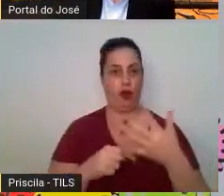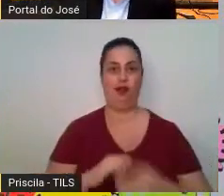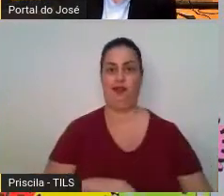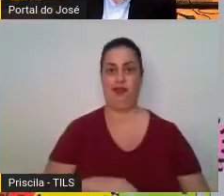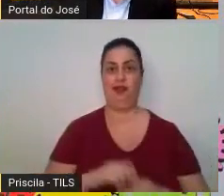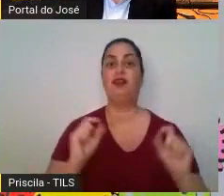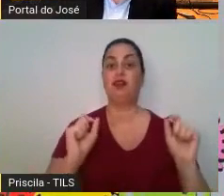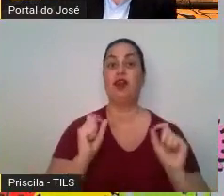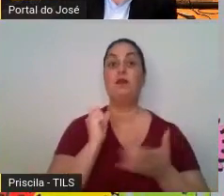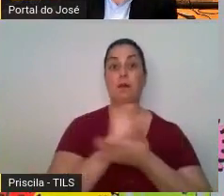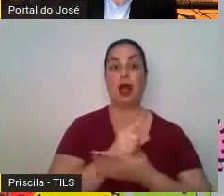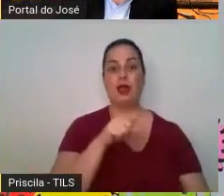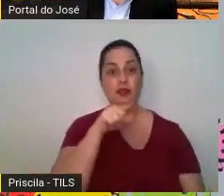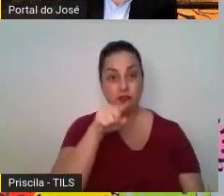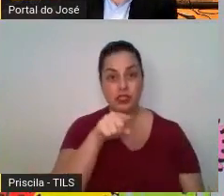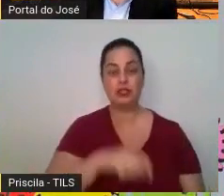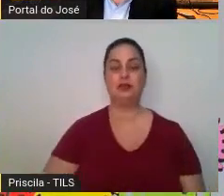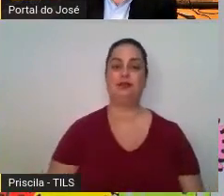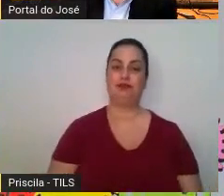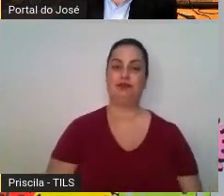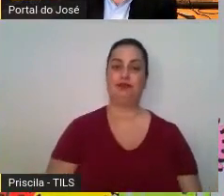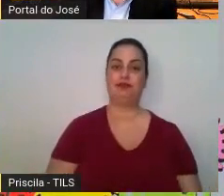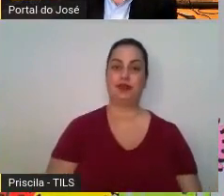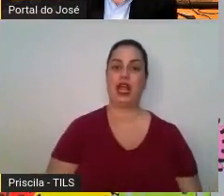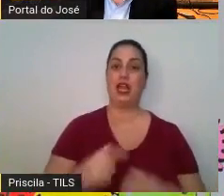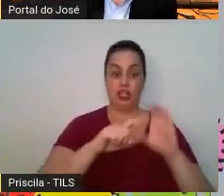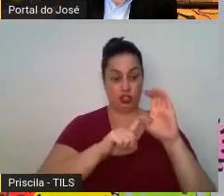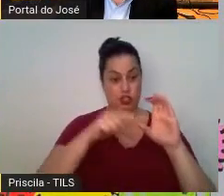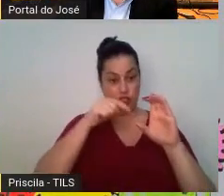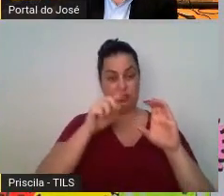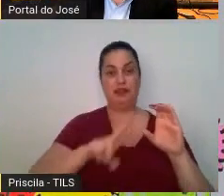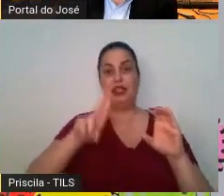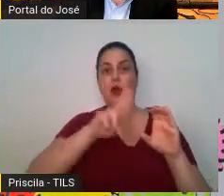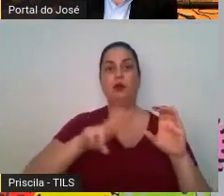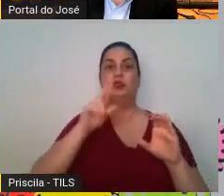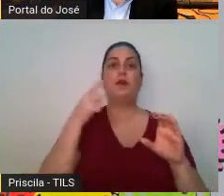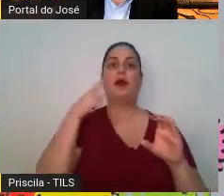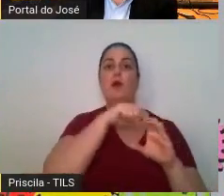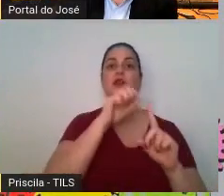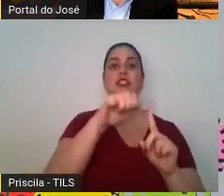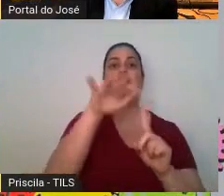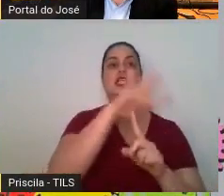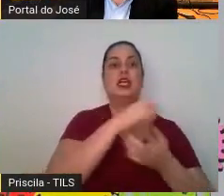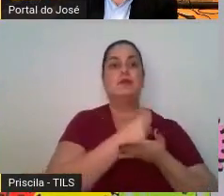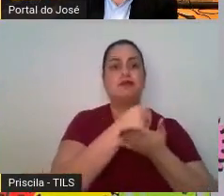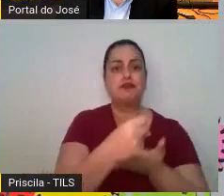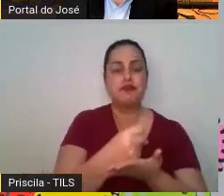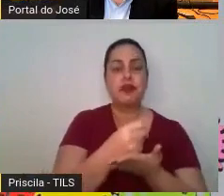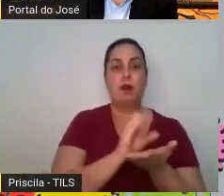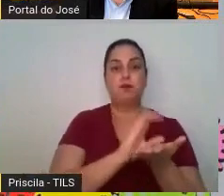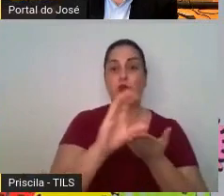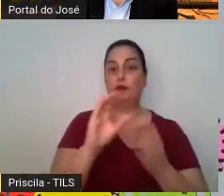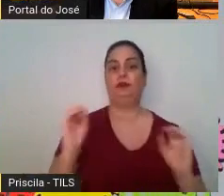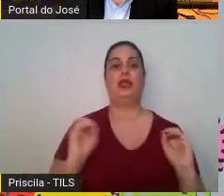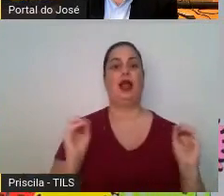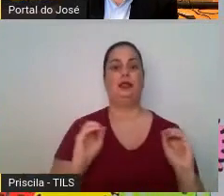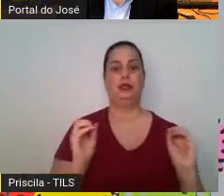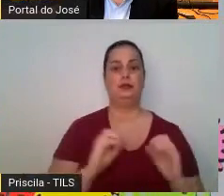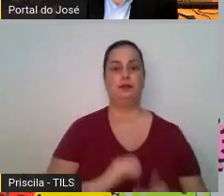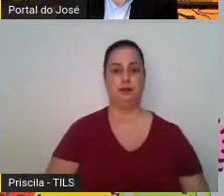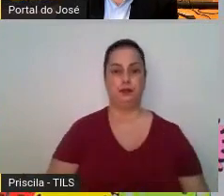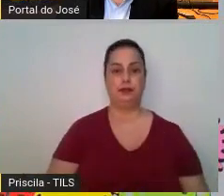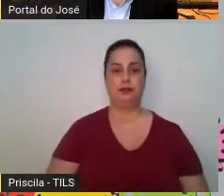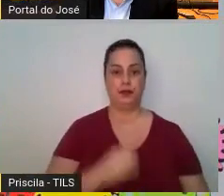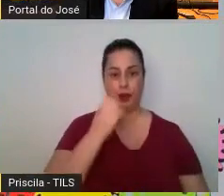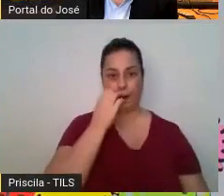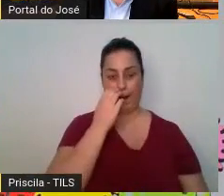menos, tem servido para investimentos? Vamos ouvir o que diz o representante do Tribunal de Contas da União